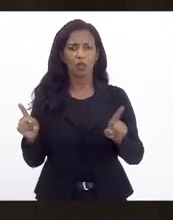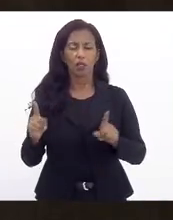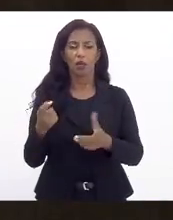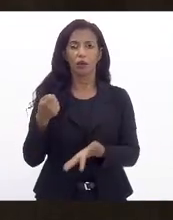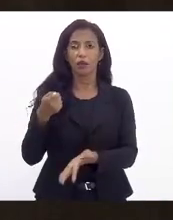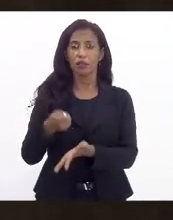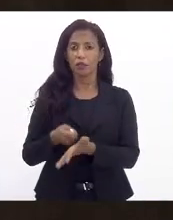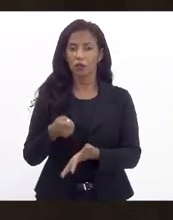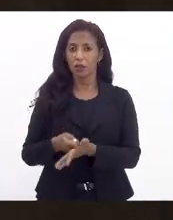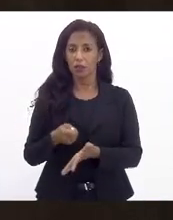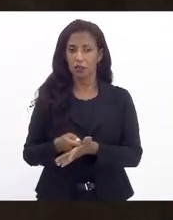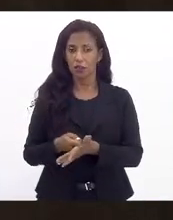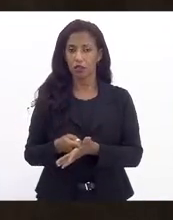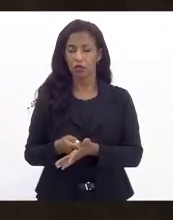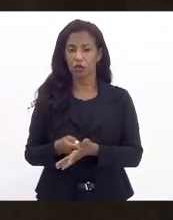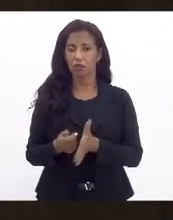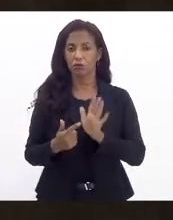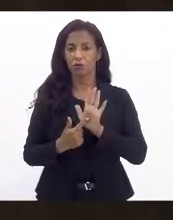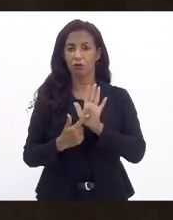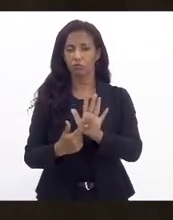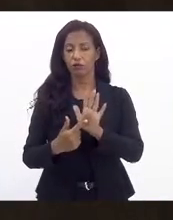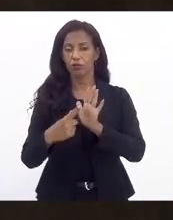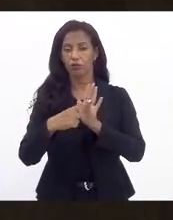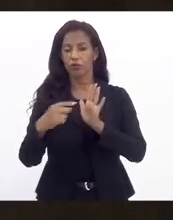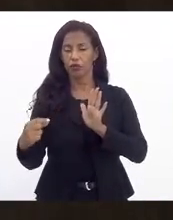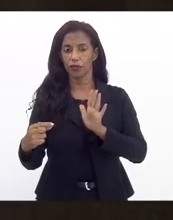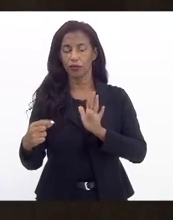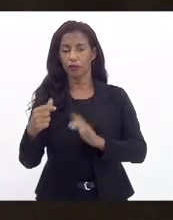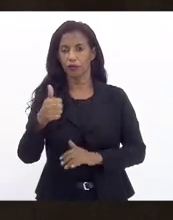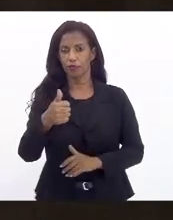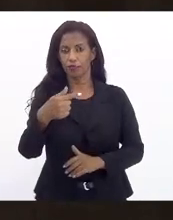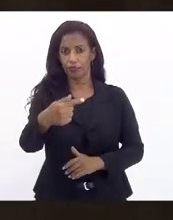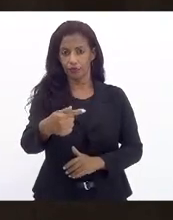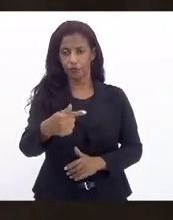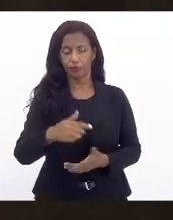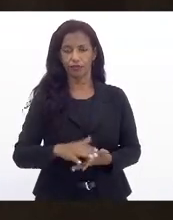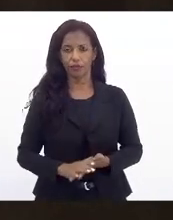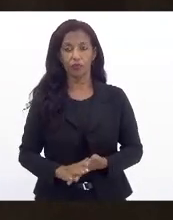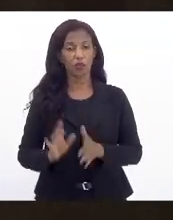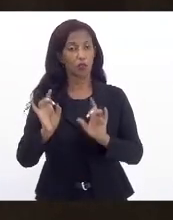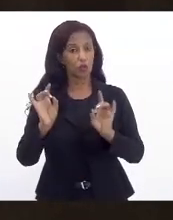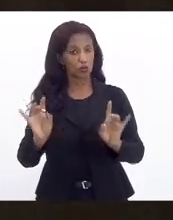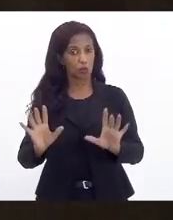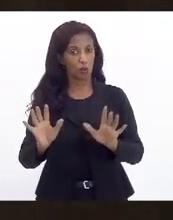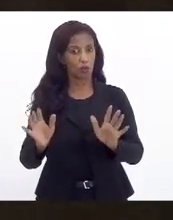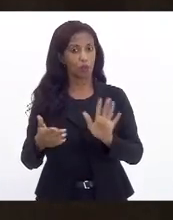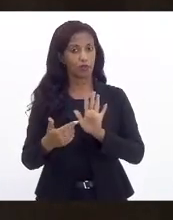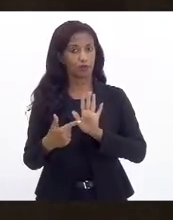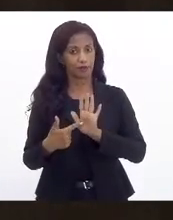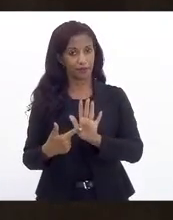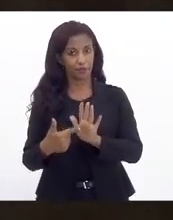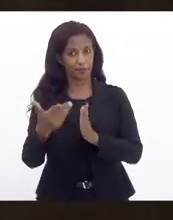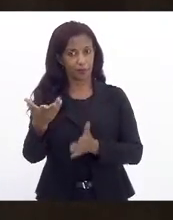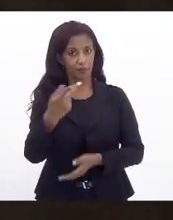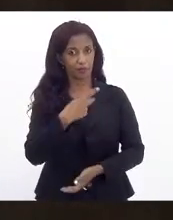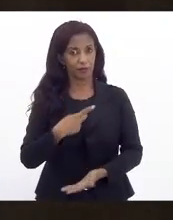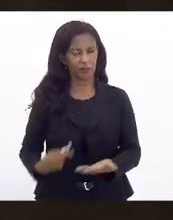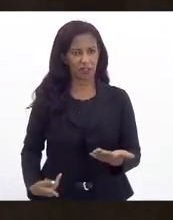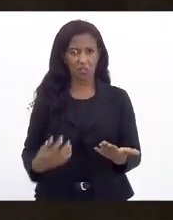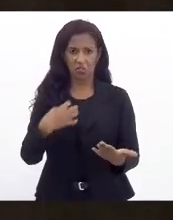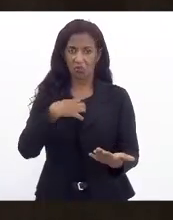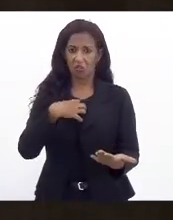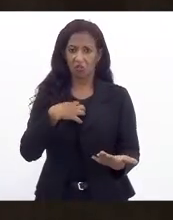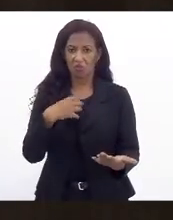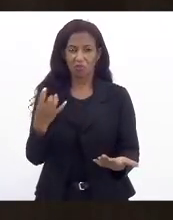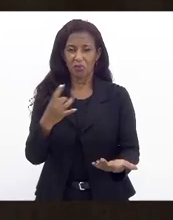insistisse na apresentação do destaque do 17 então só para deixar bem claro a vossa excelência que eu não me sinto